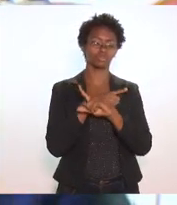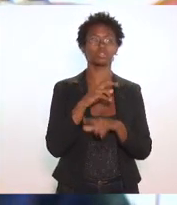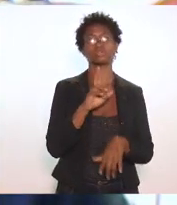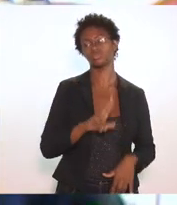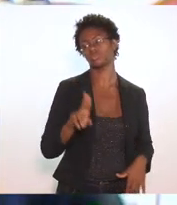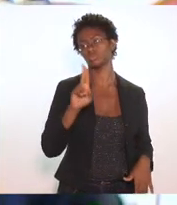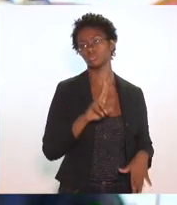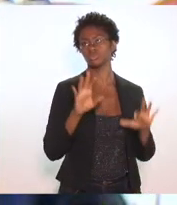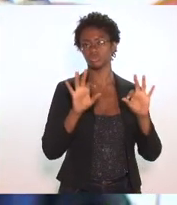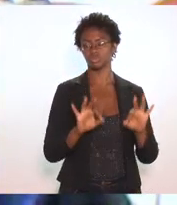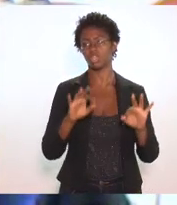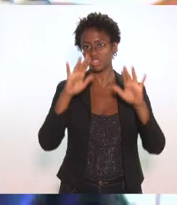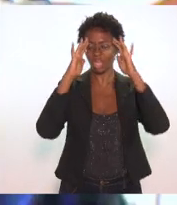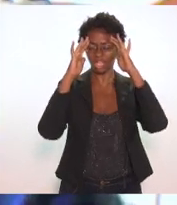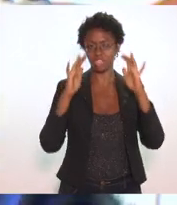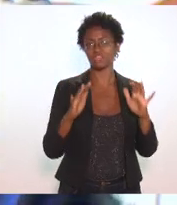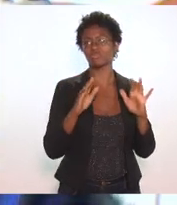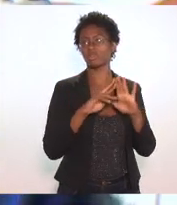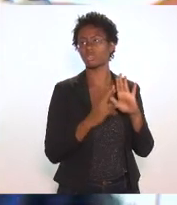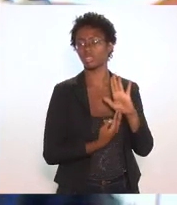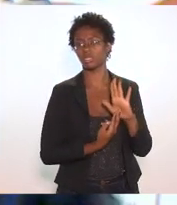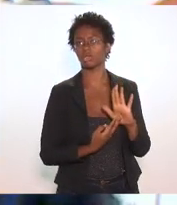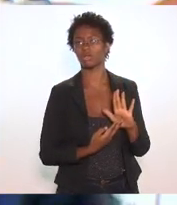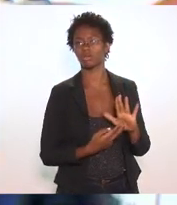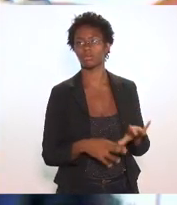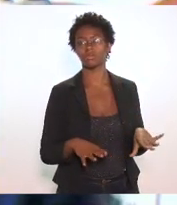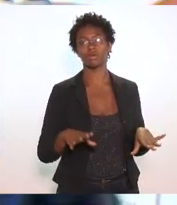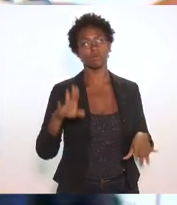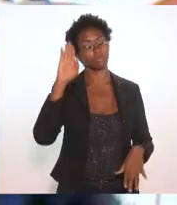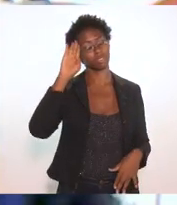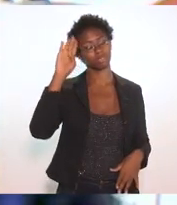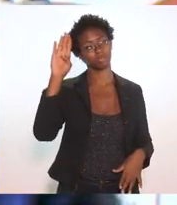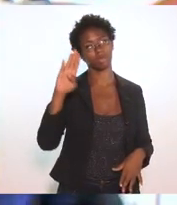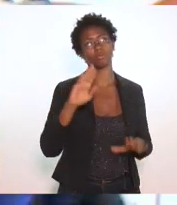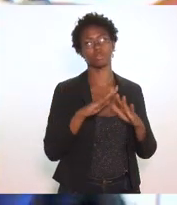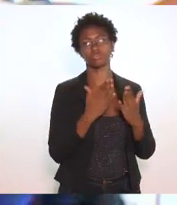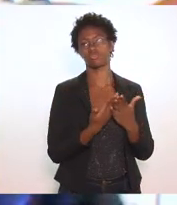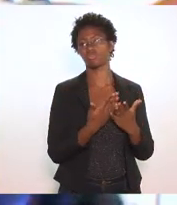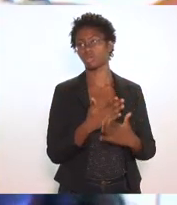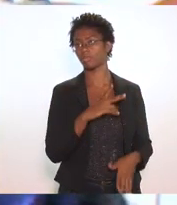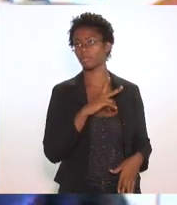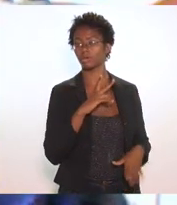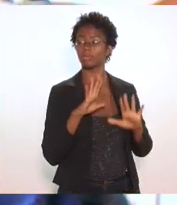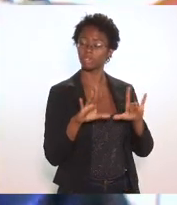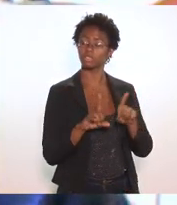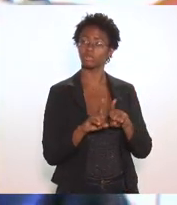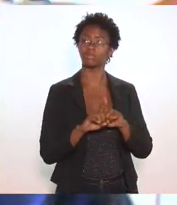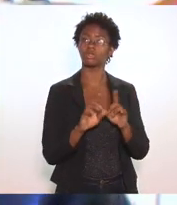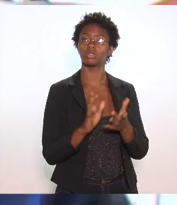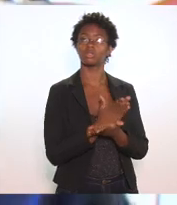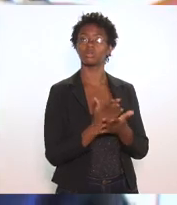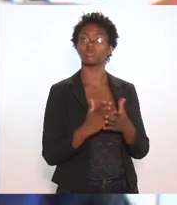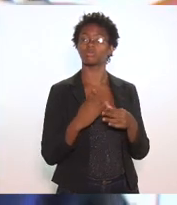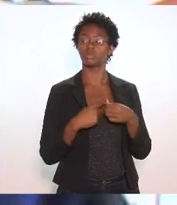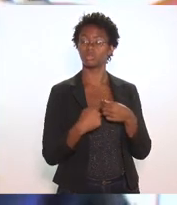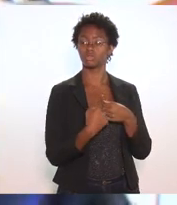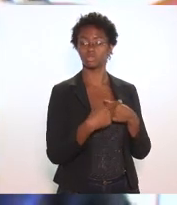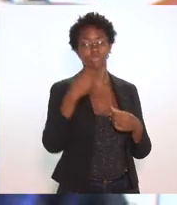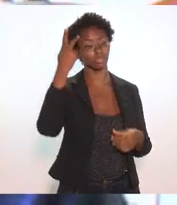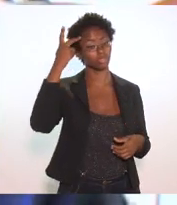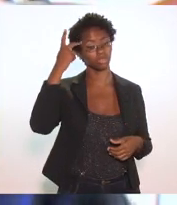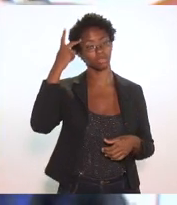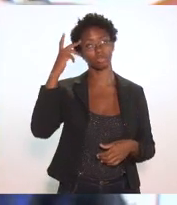respeito aos protocolos. Especialmente na rede privada, mas também em algumas redes municipais, onde essa volta se deu já de uma forma